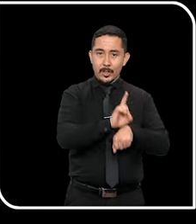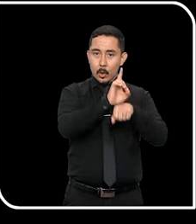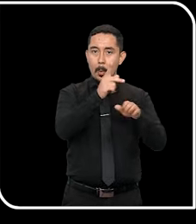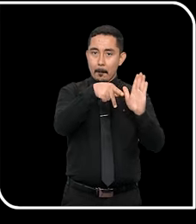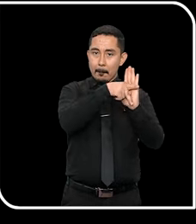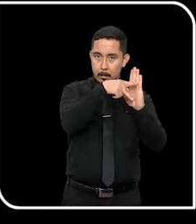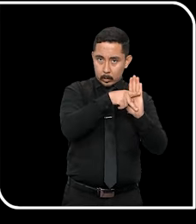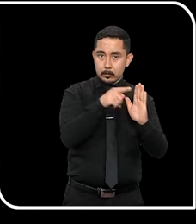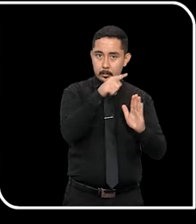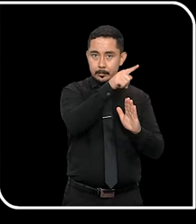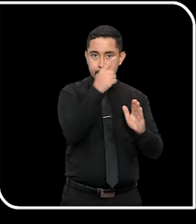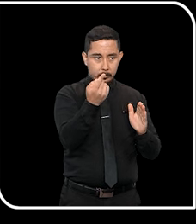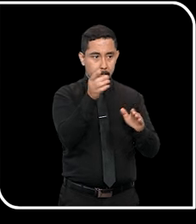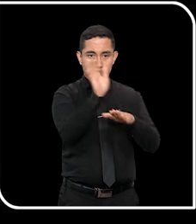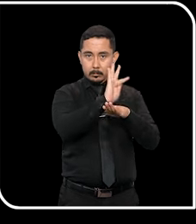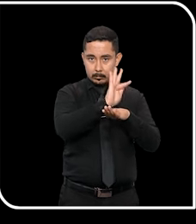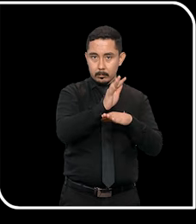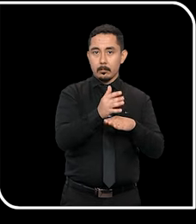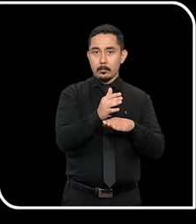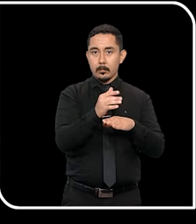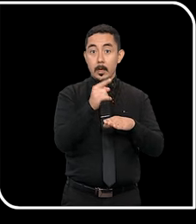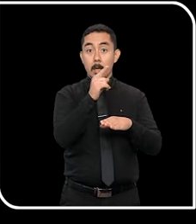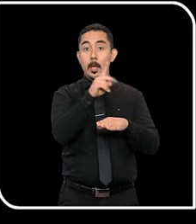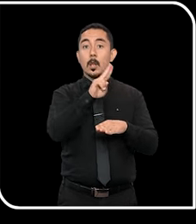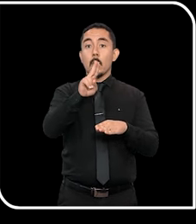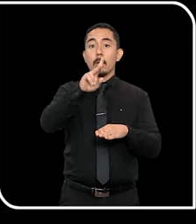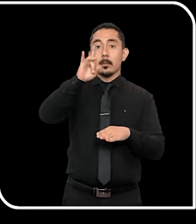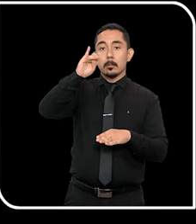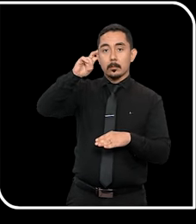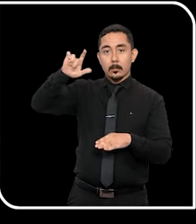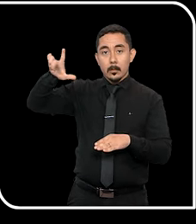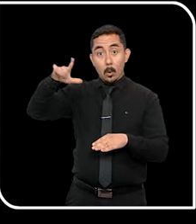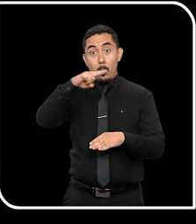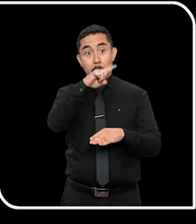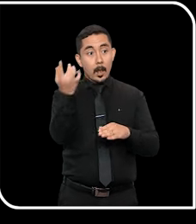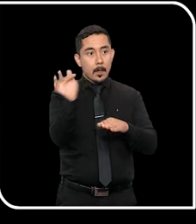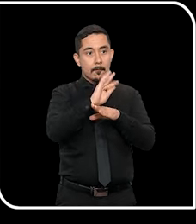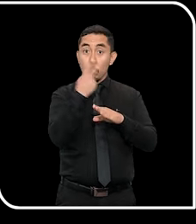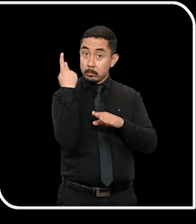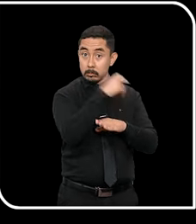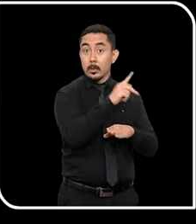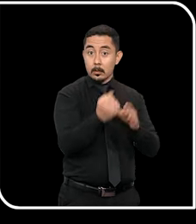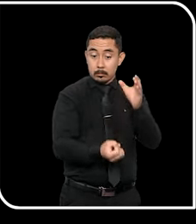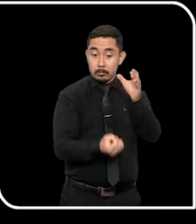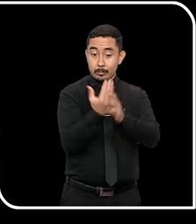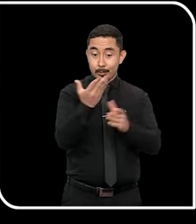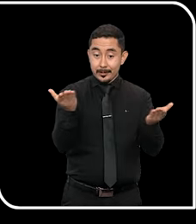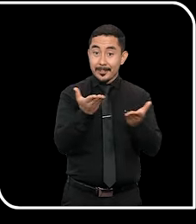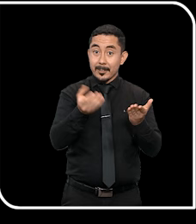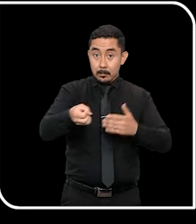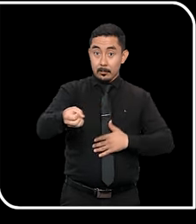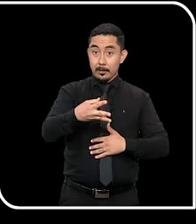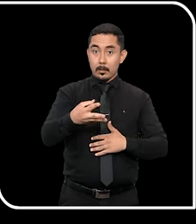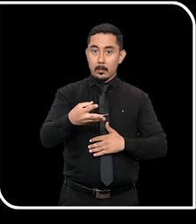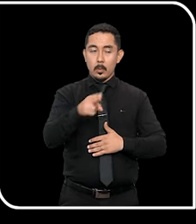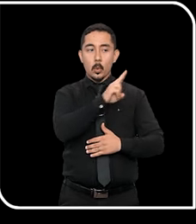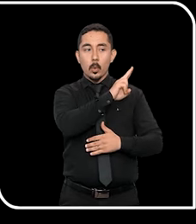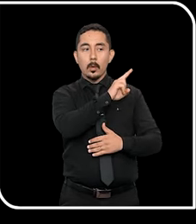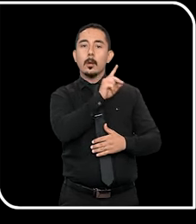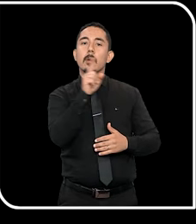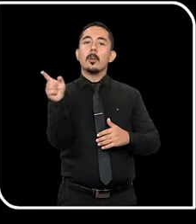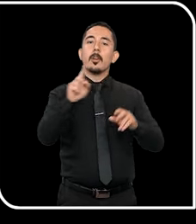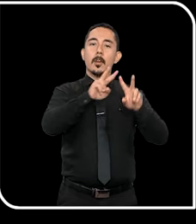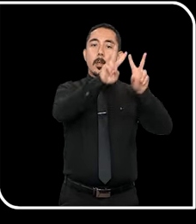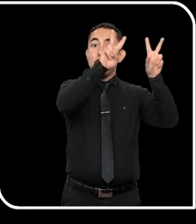Sigam acompanh ele chama Daniel Gonçalves ele lançou recentemente o filme dele ele tem um que chama Meu nome é